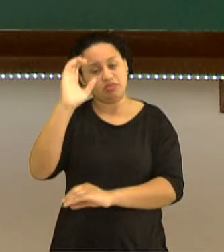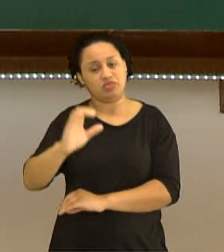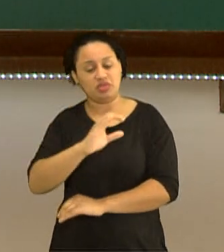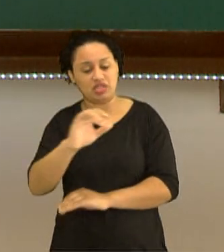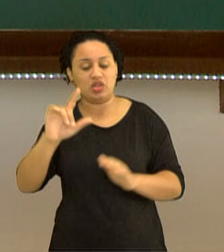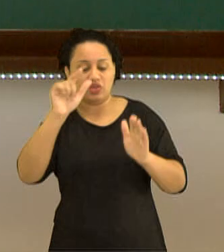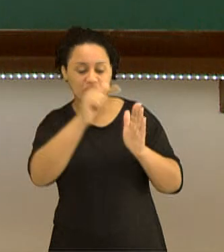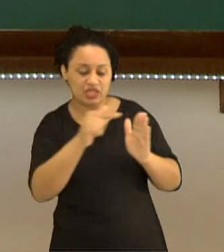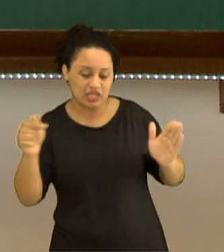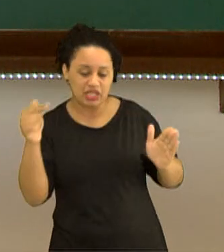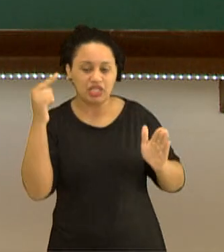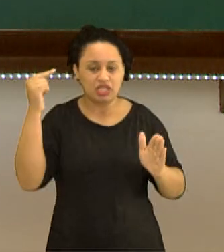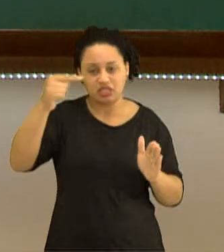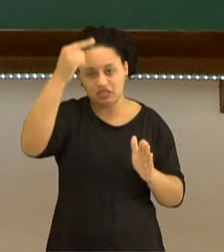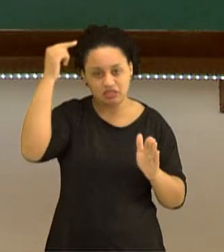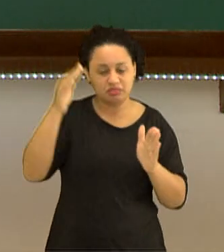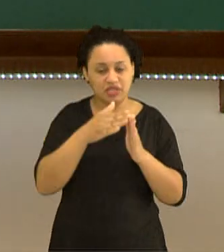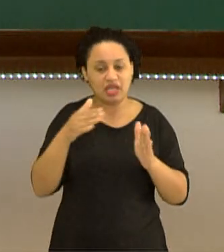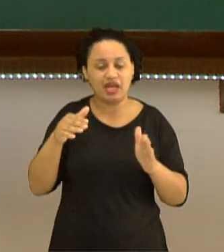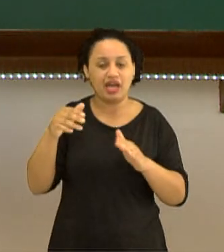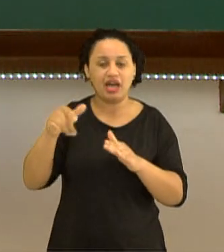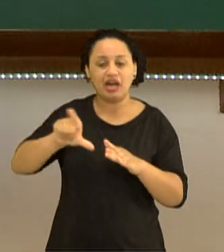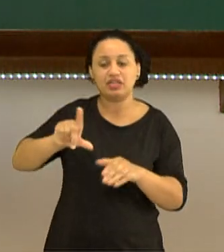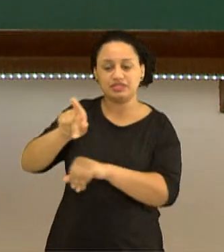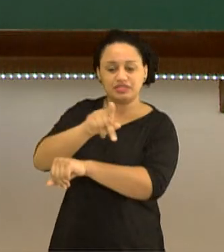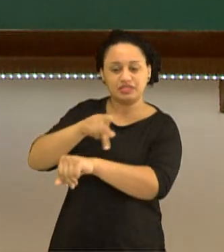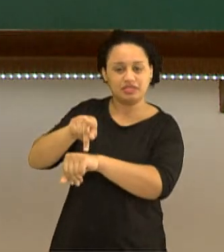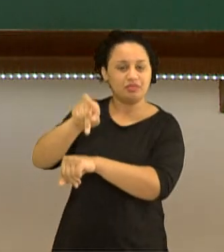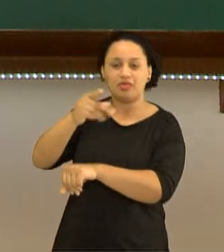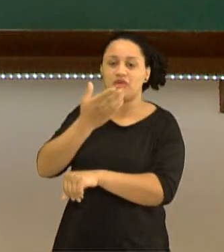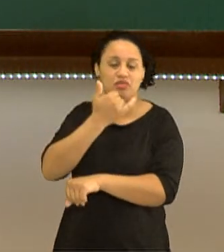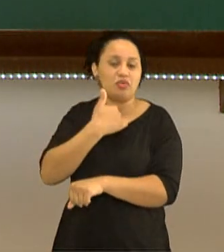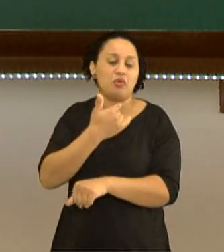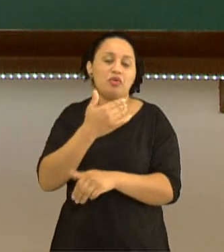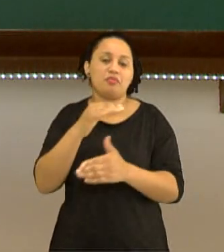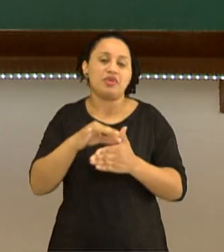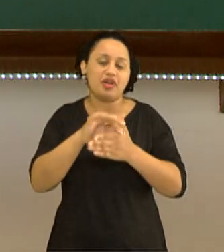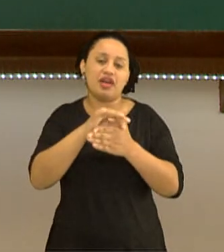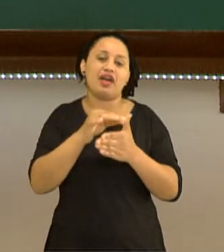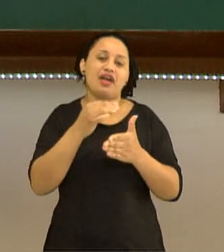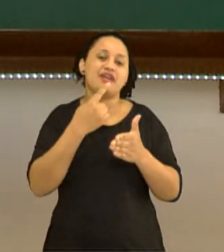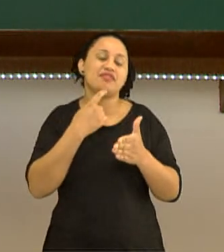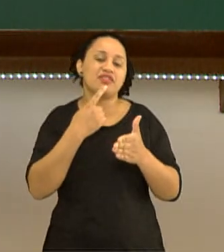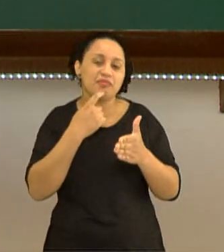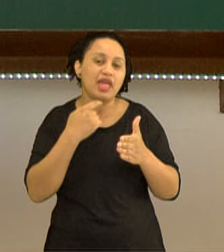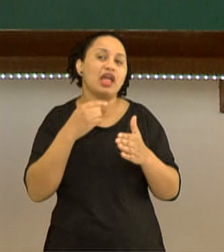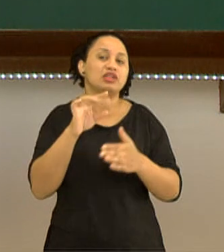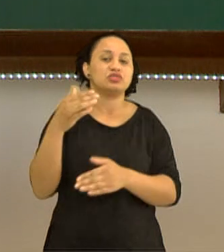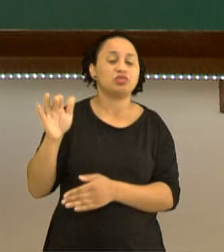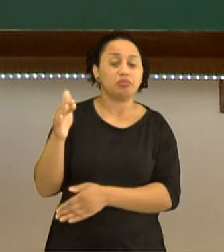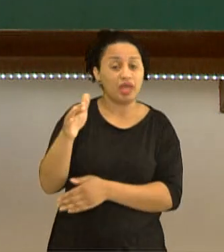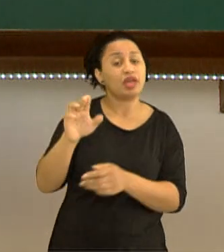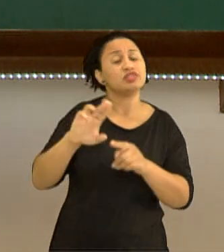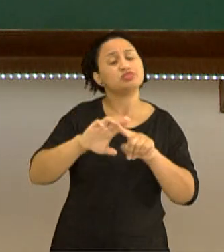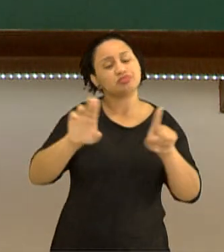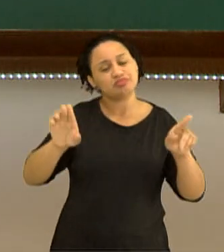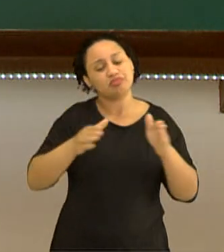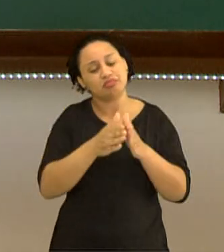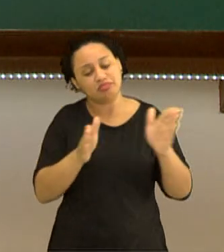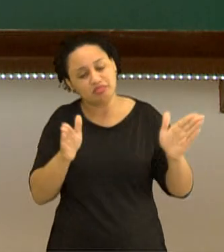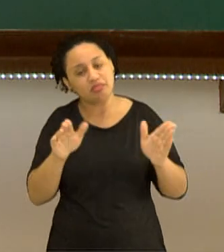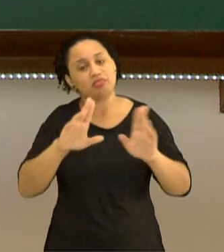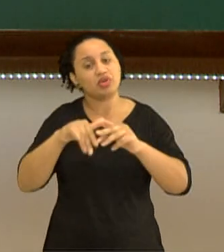Santa, o período que antecede a Páscoa, não comem carne vermelha, comem só peixe, tem a ver com a própria história do cristianismo.